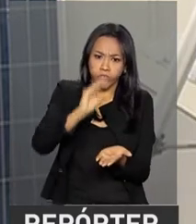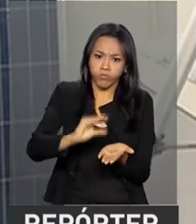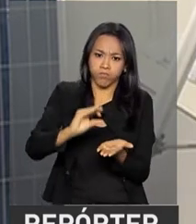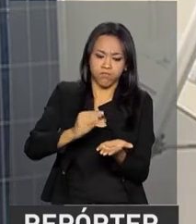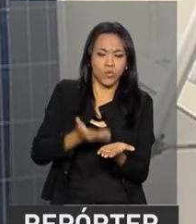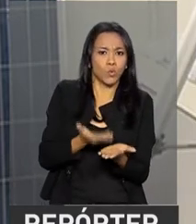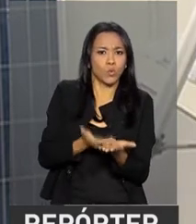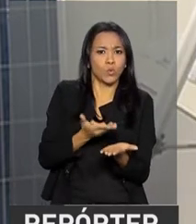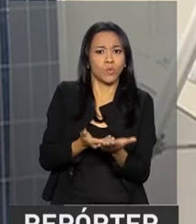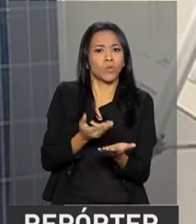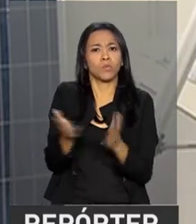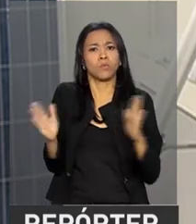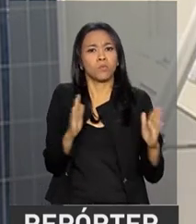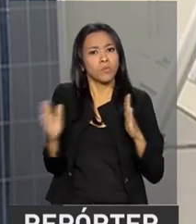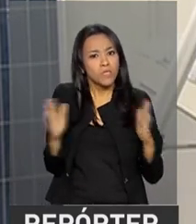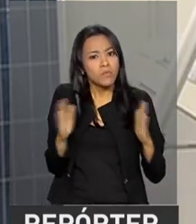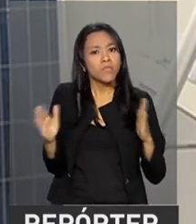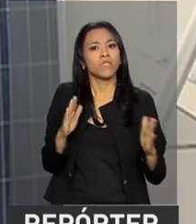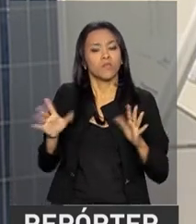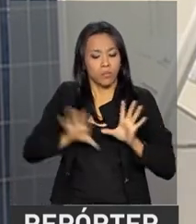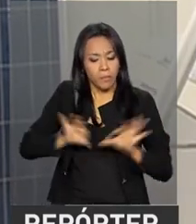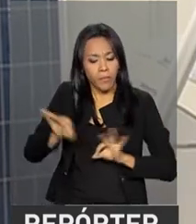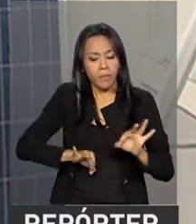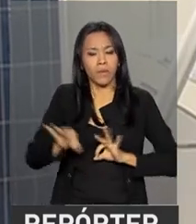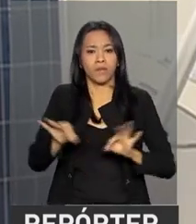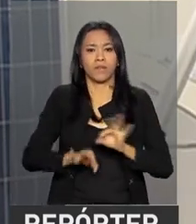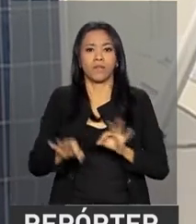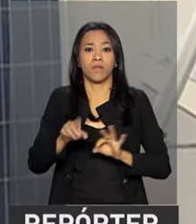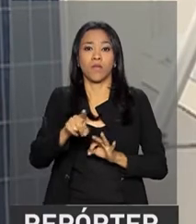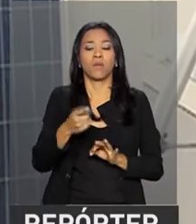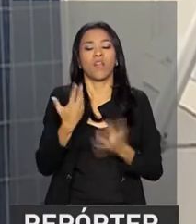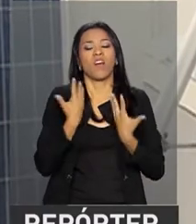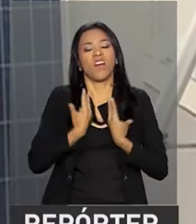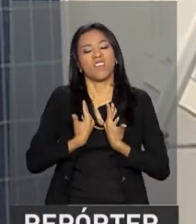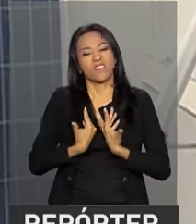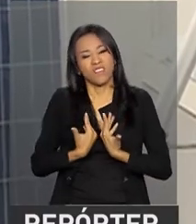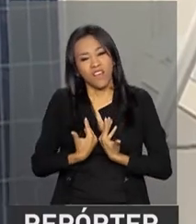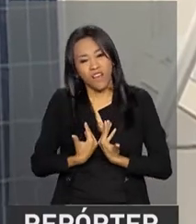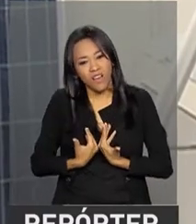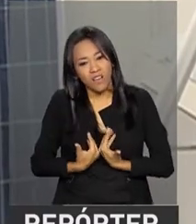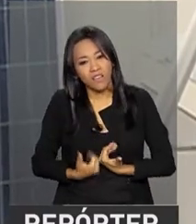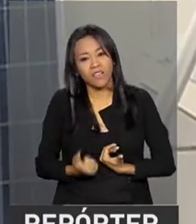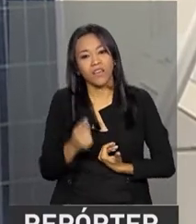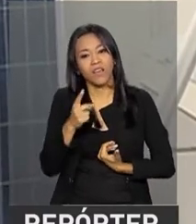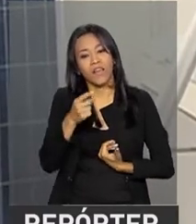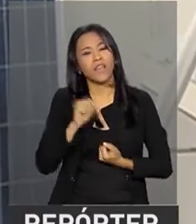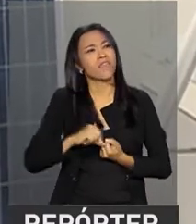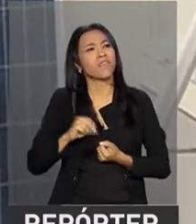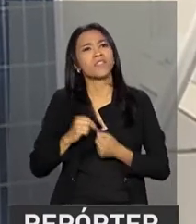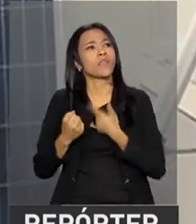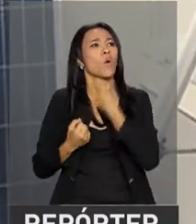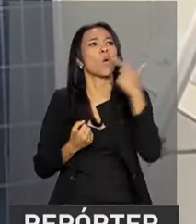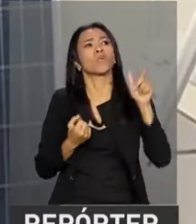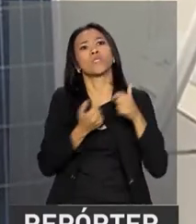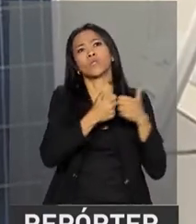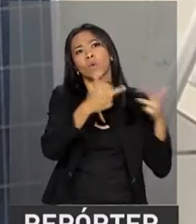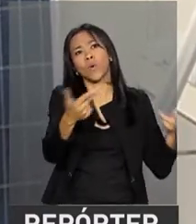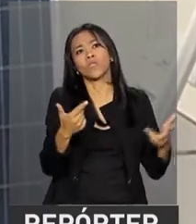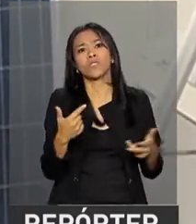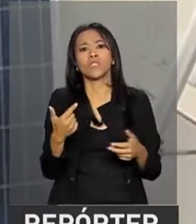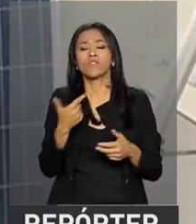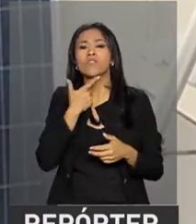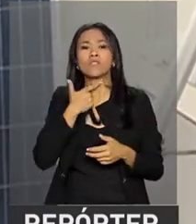durante esse processo de preparação. Quando eu me sentia cansada, eu, eu fazia outras coisas e quando eu tinha vontade eu